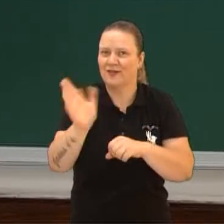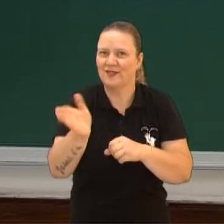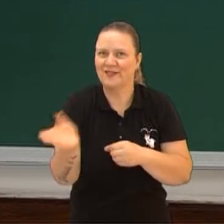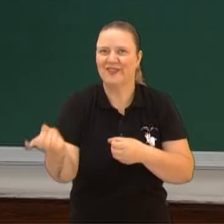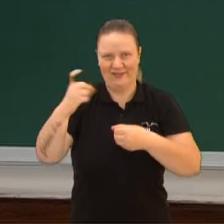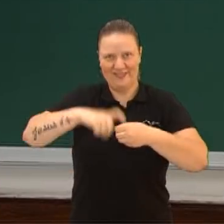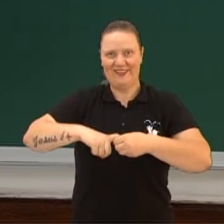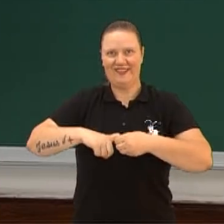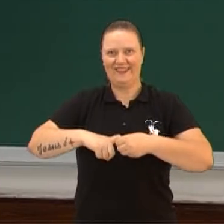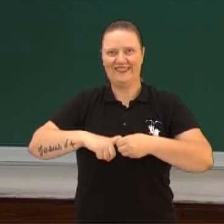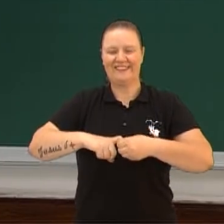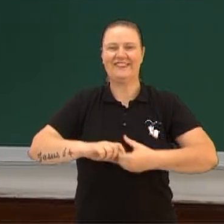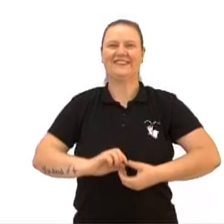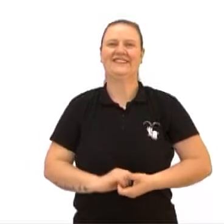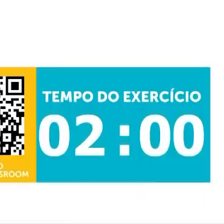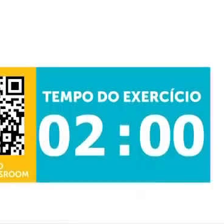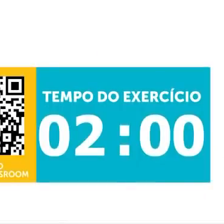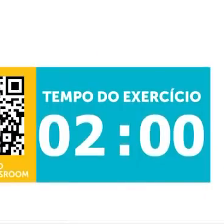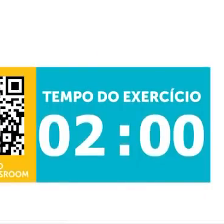retomo aqui, tá bom? Para a gente corrigir.